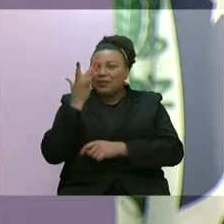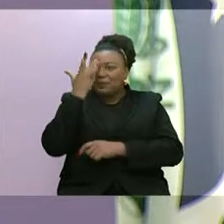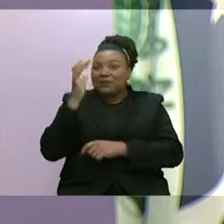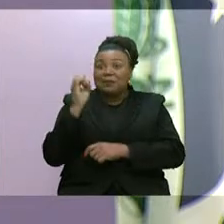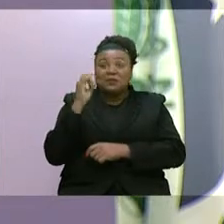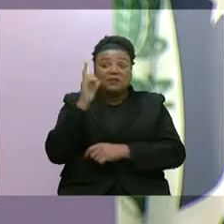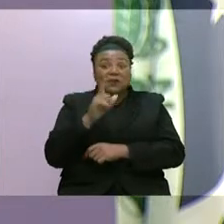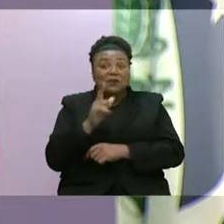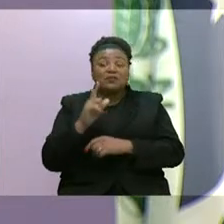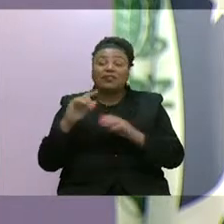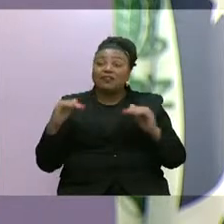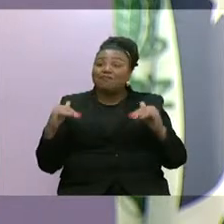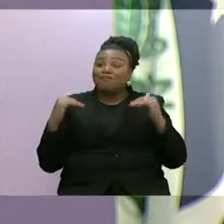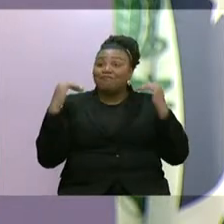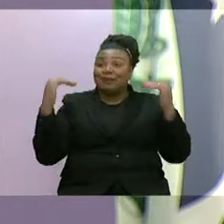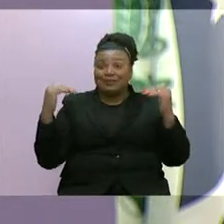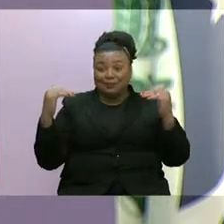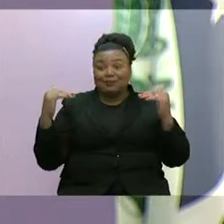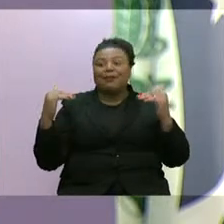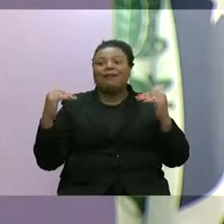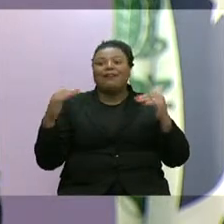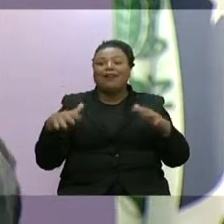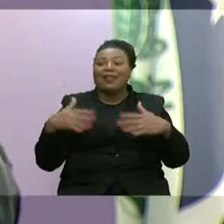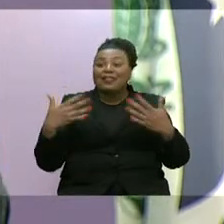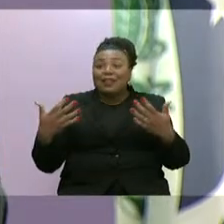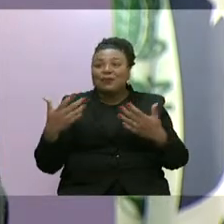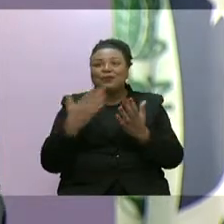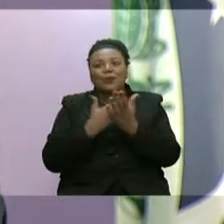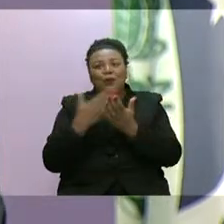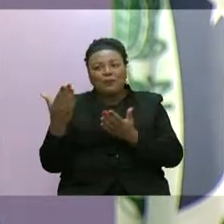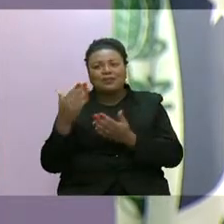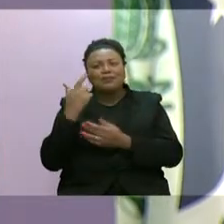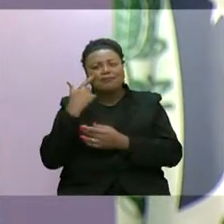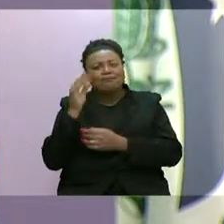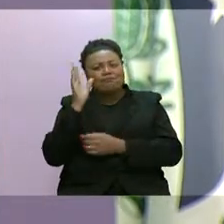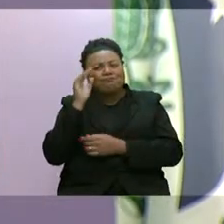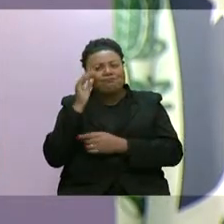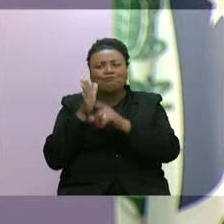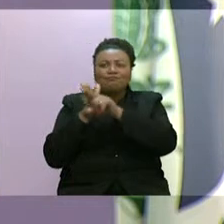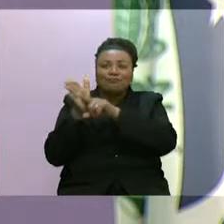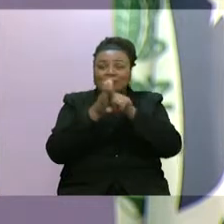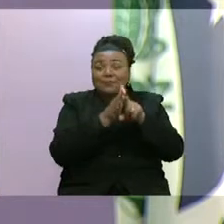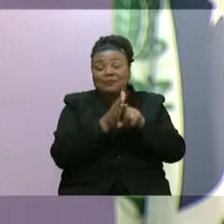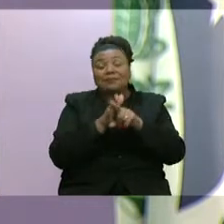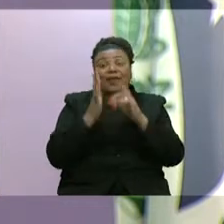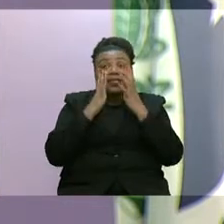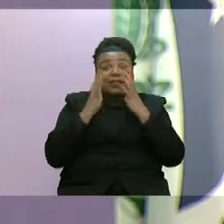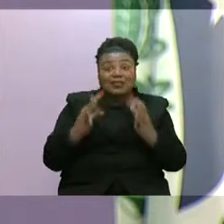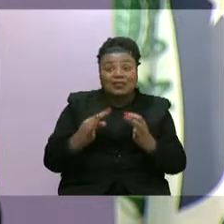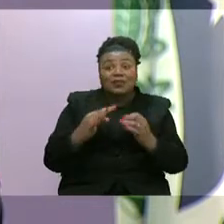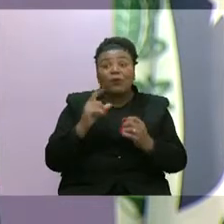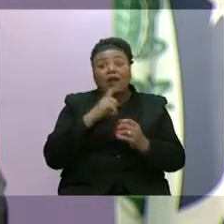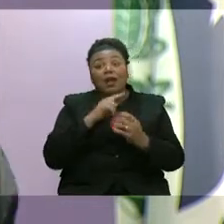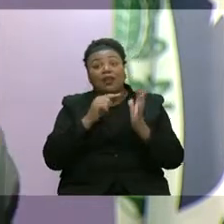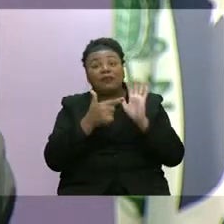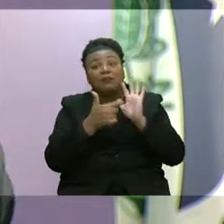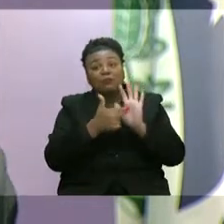sabe se vai conseguir ir para a próxima etapa. Então, se a gente começar a ver a pesquisa e a prestar atenção nela, ela vai